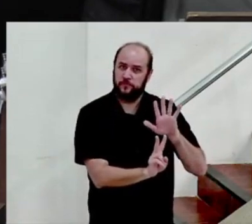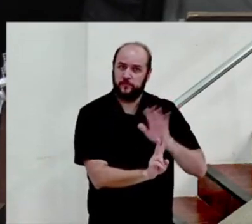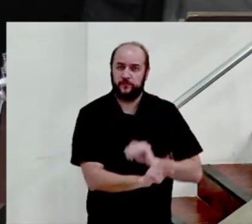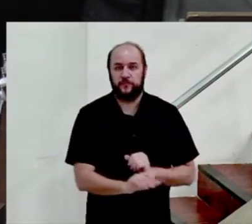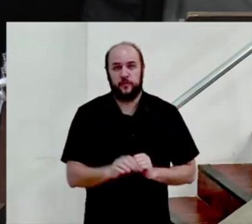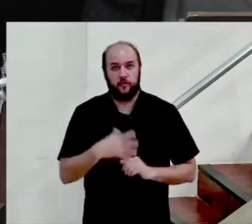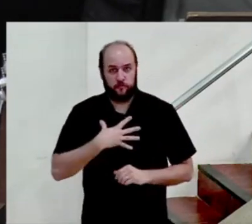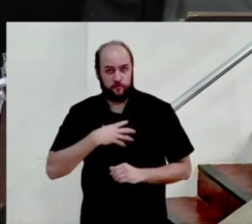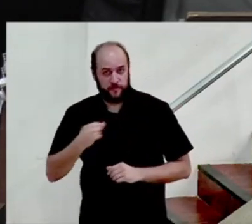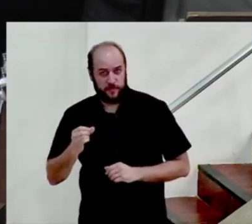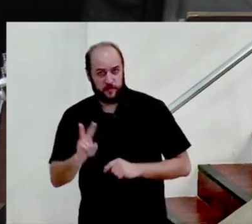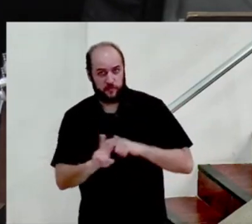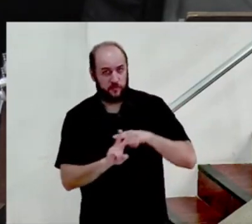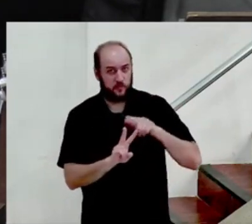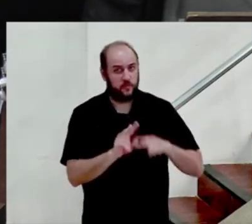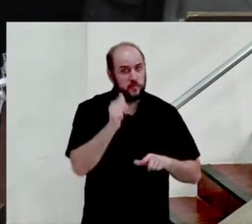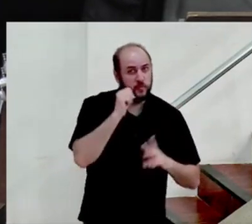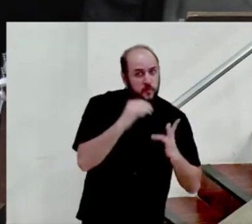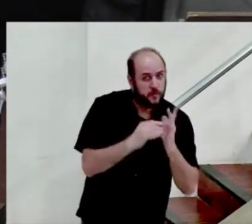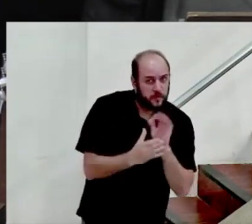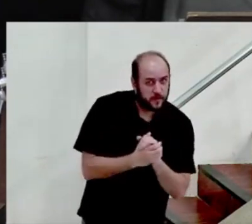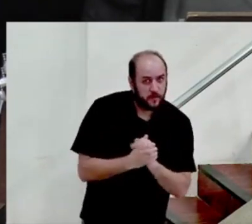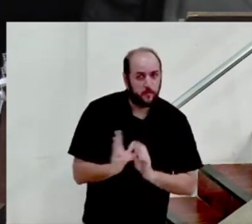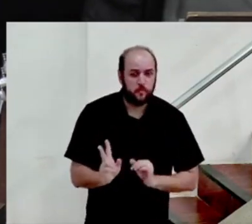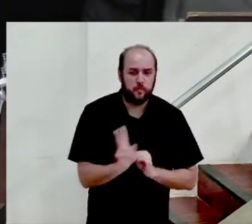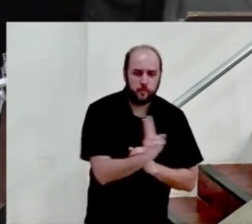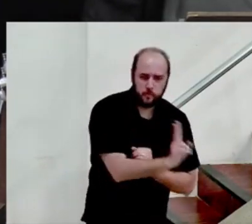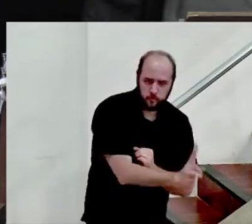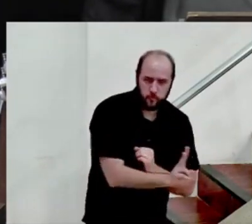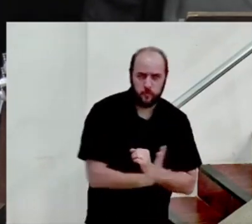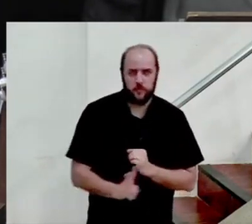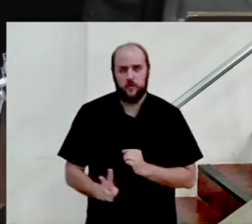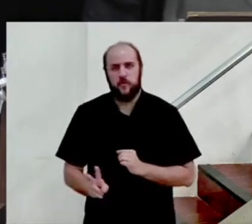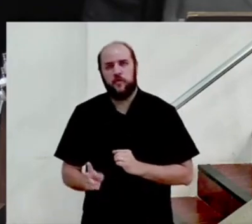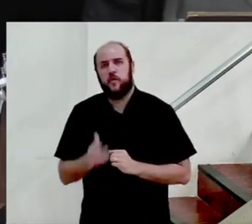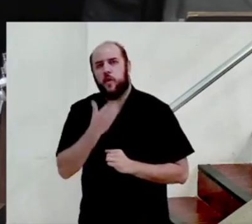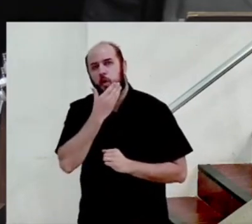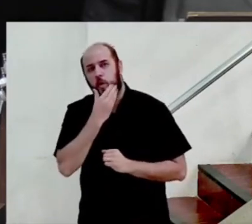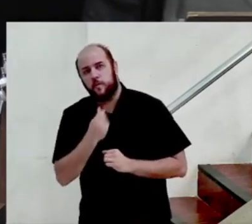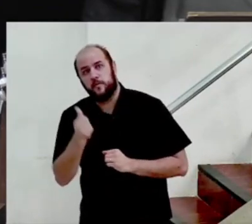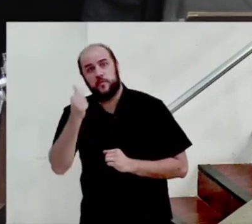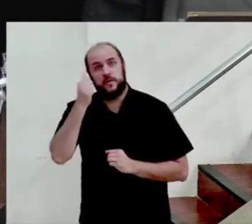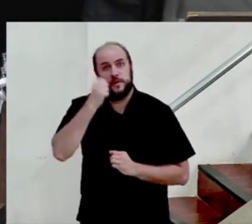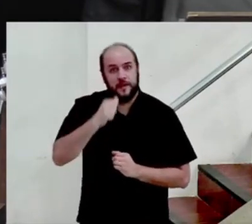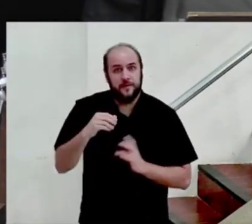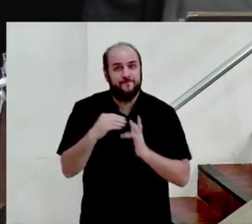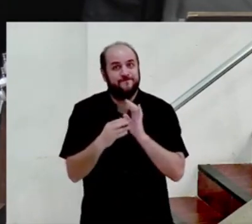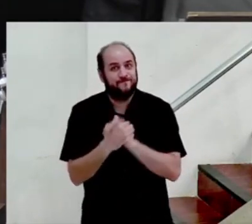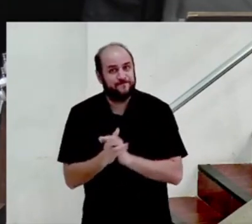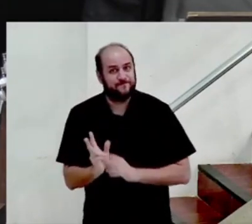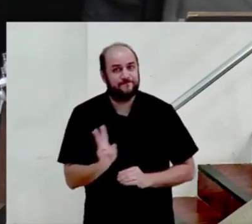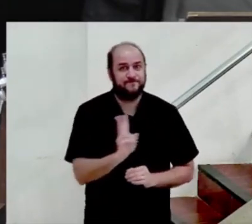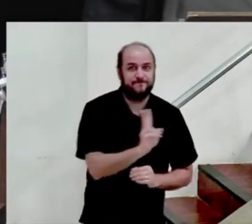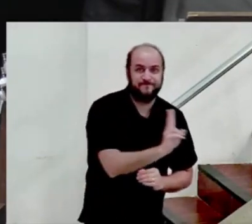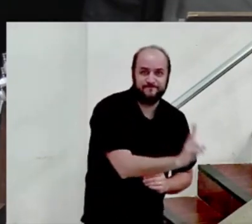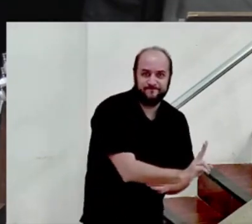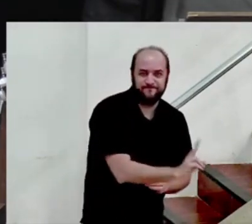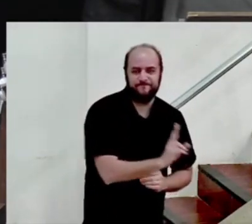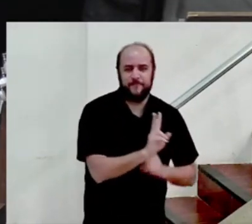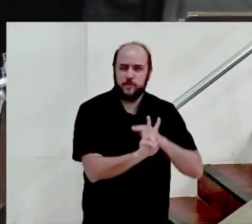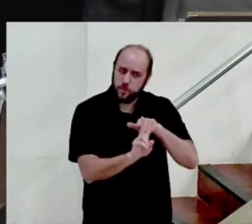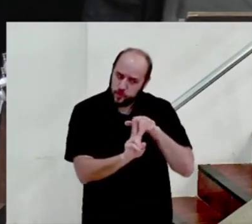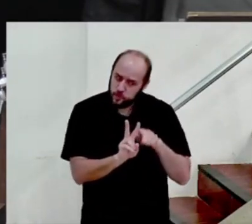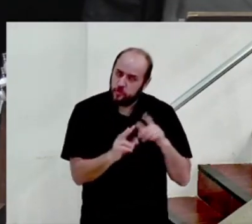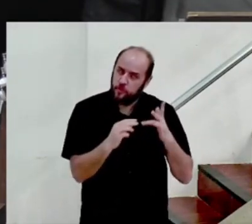esposa, Jafé e sua esposa, Cã e sua esposa. O grande problema de Gênesis capítulo